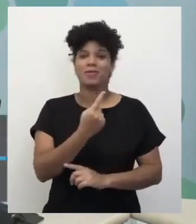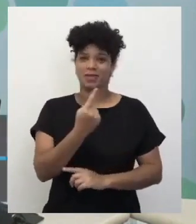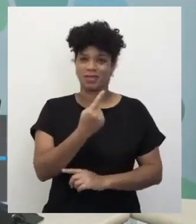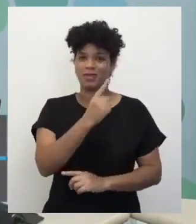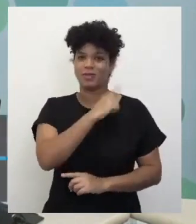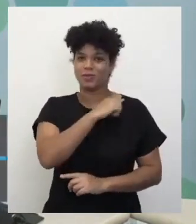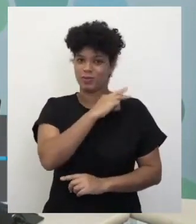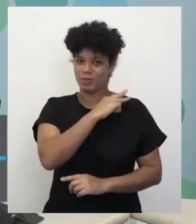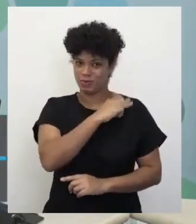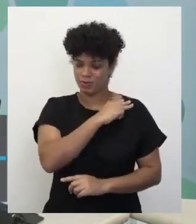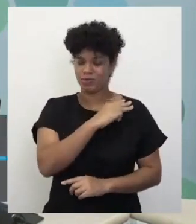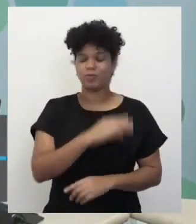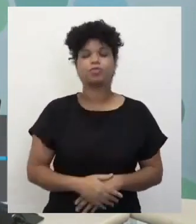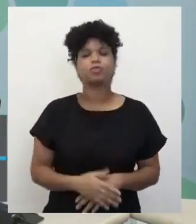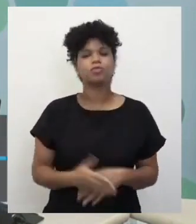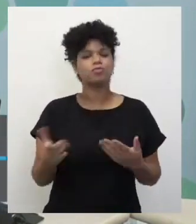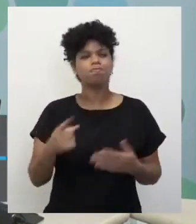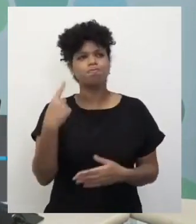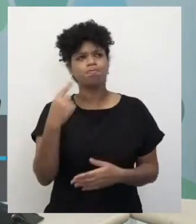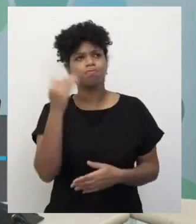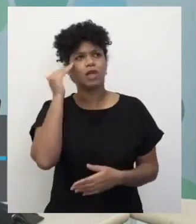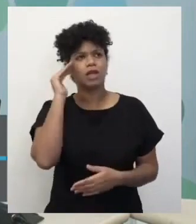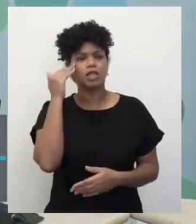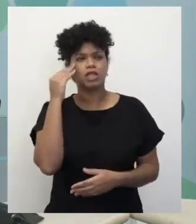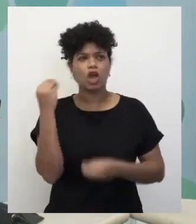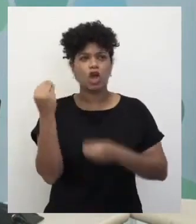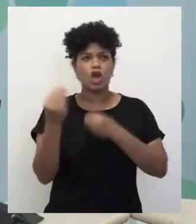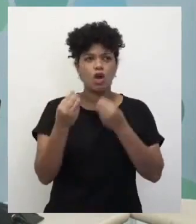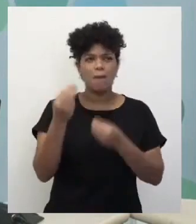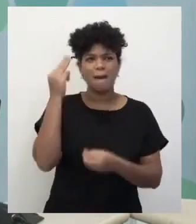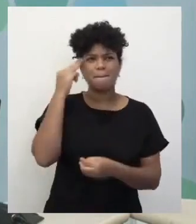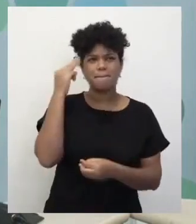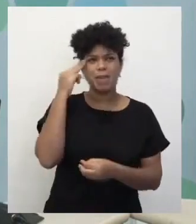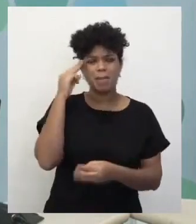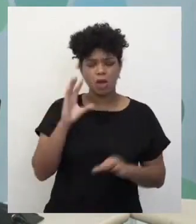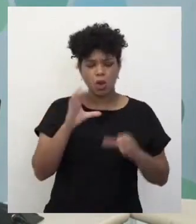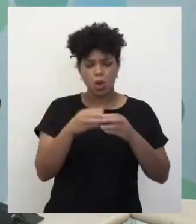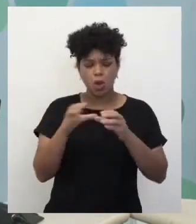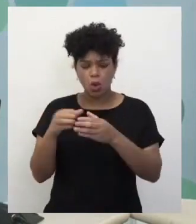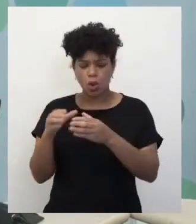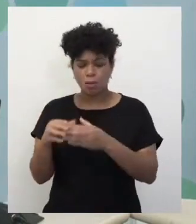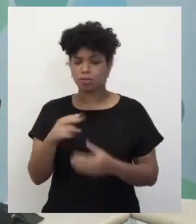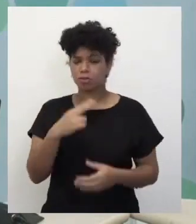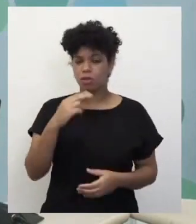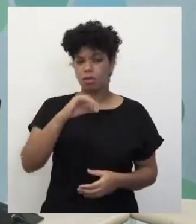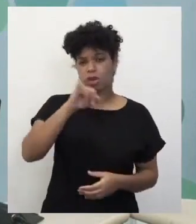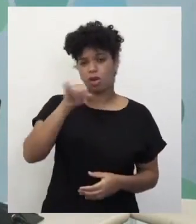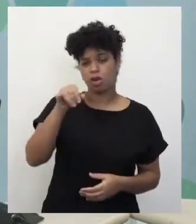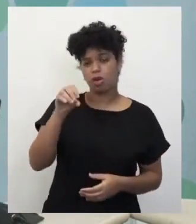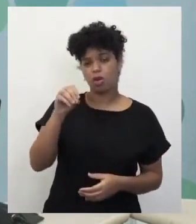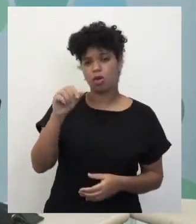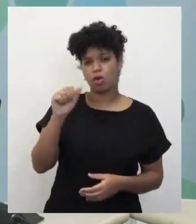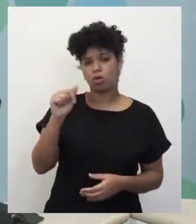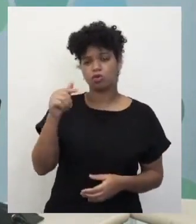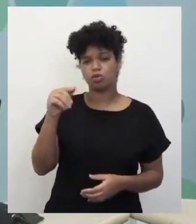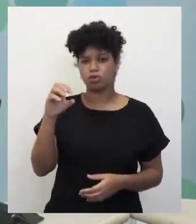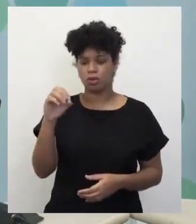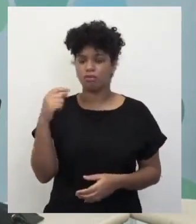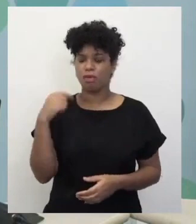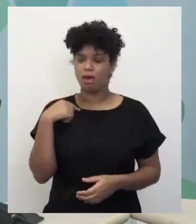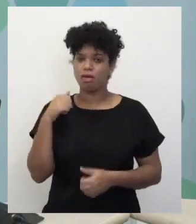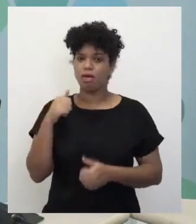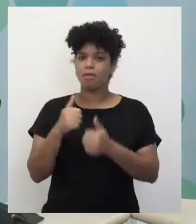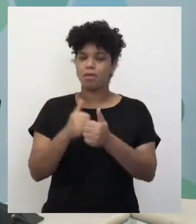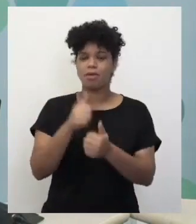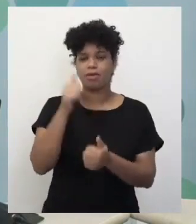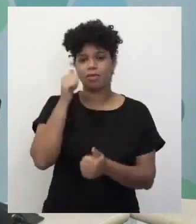gente vai trabalhar aqui o patrimônio cultural e as memórias coletivas. Meu nome é João, vou estar aqui auxiliando a professora Márcia, que está